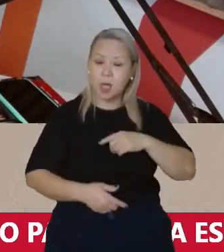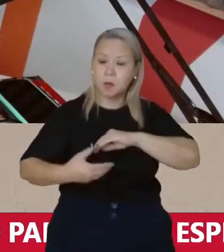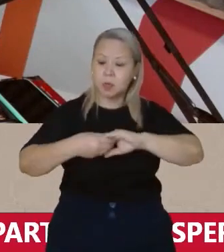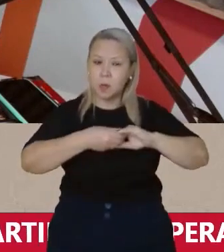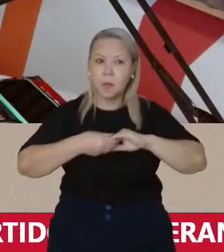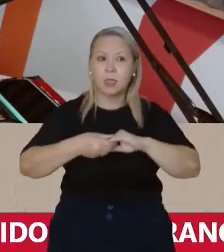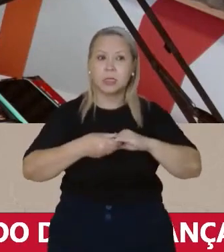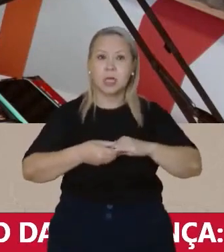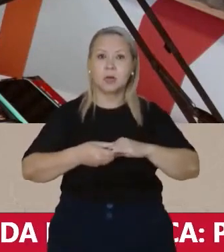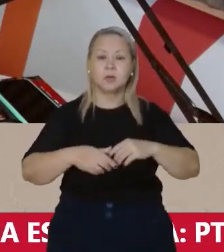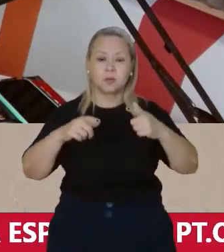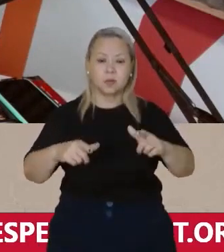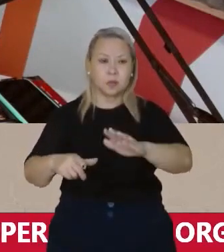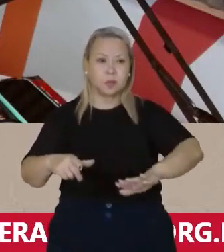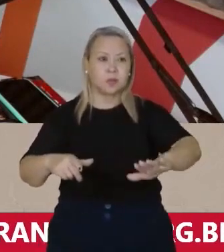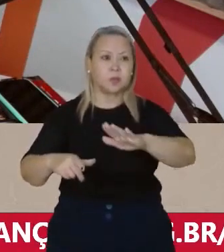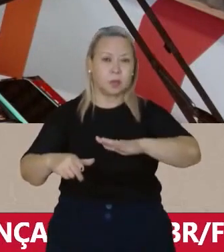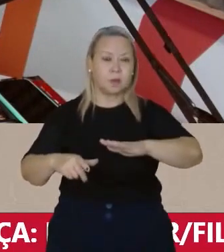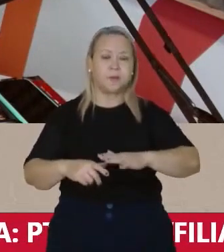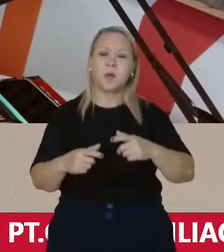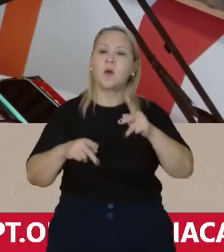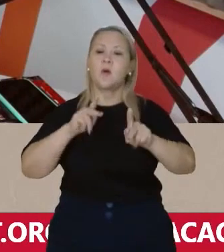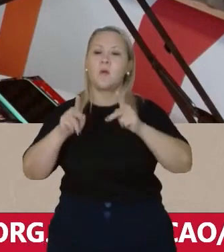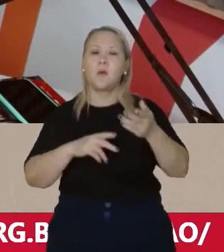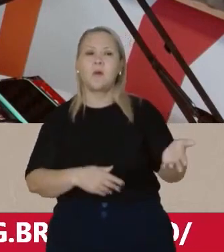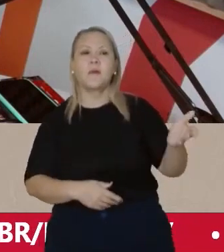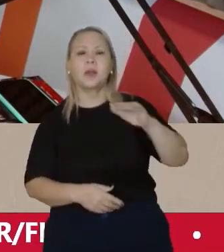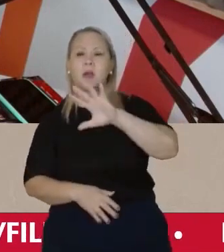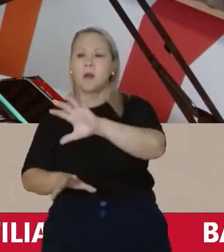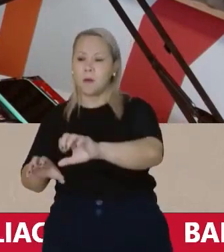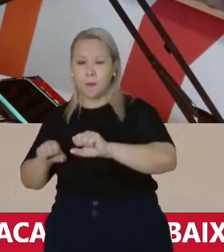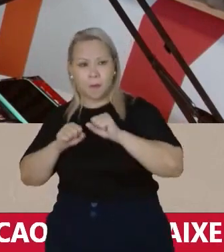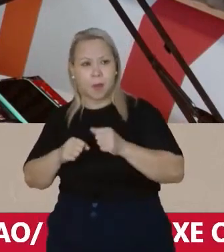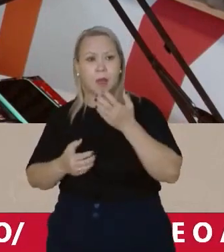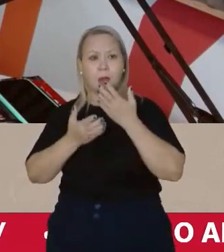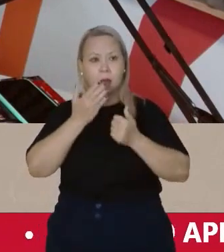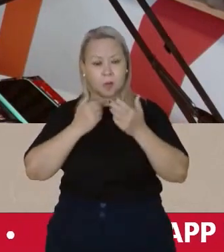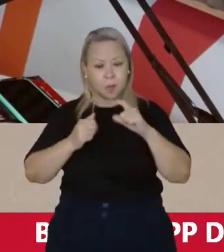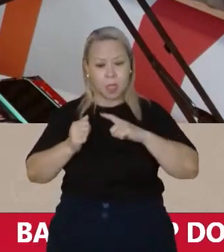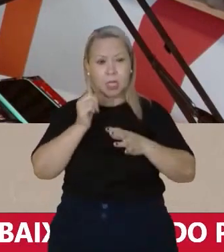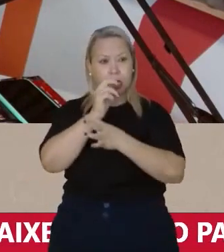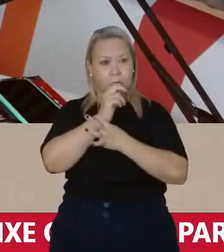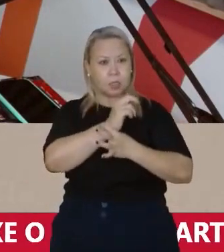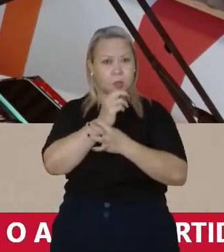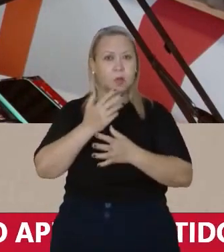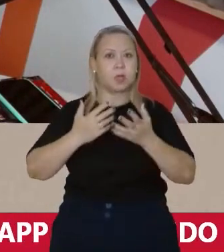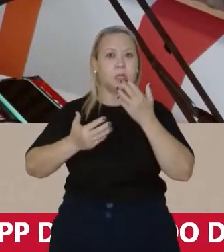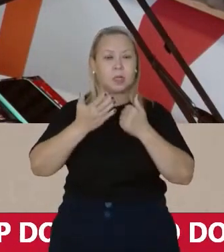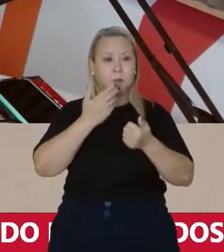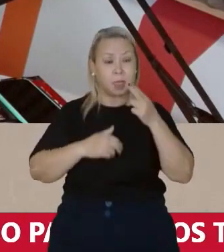do terreiro, o povo que vem aqui para poder pegar o alimento, né, ter sua segurança alimentar